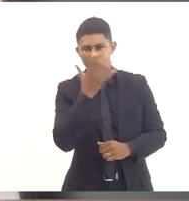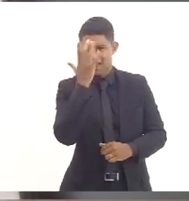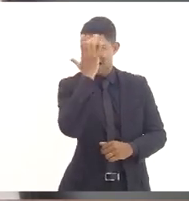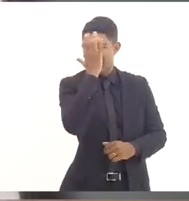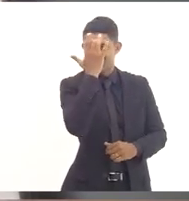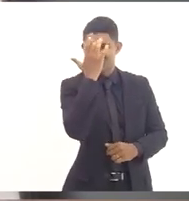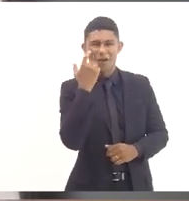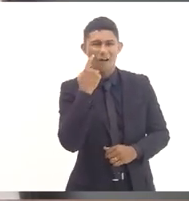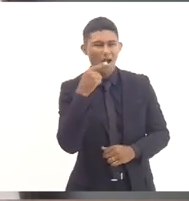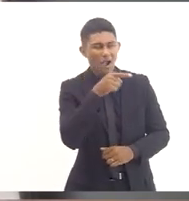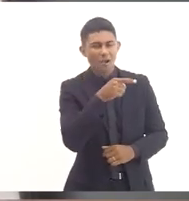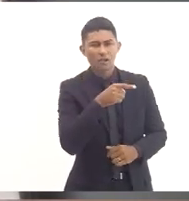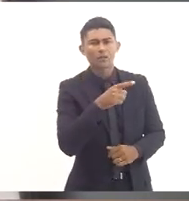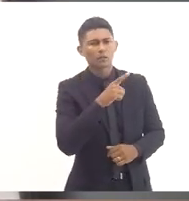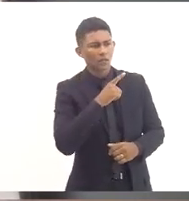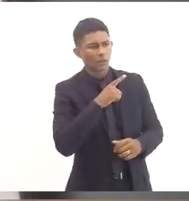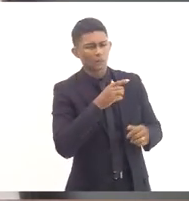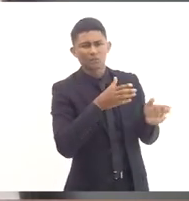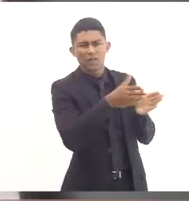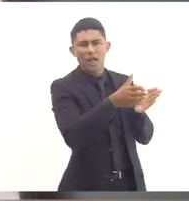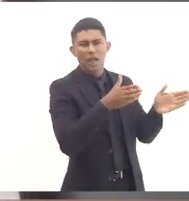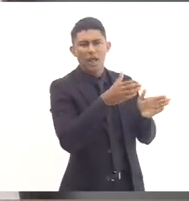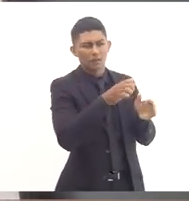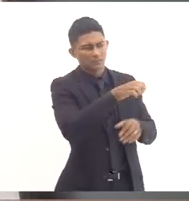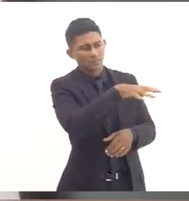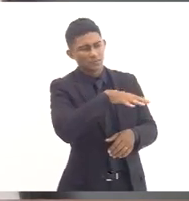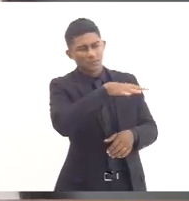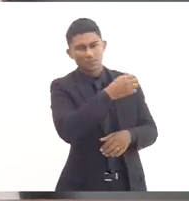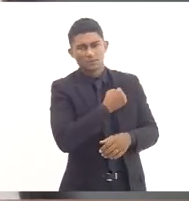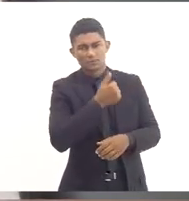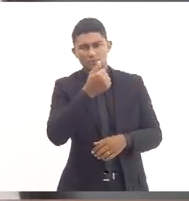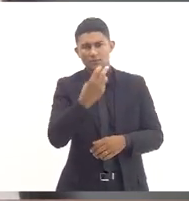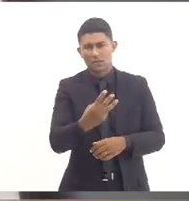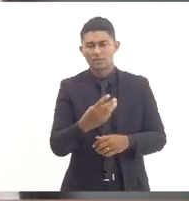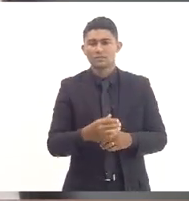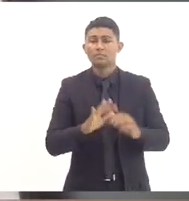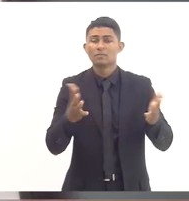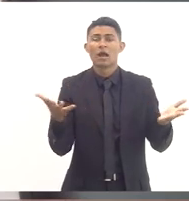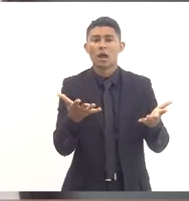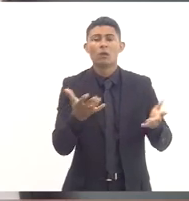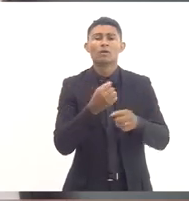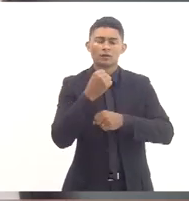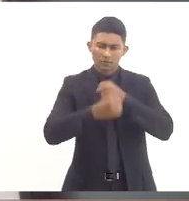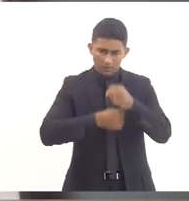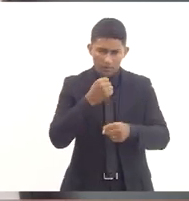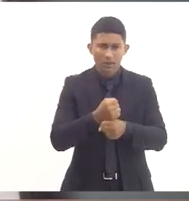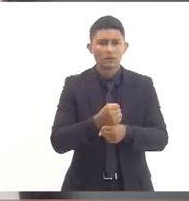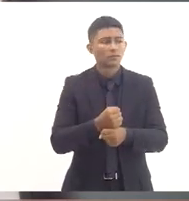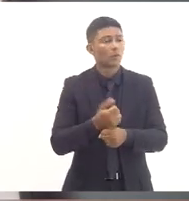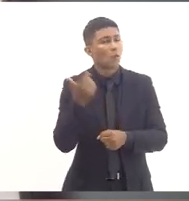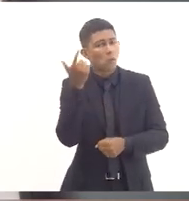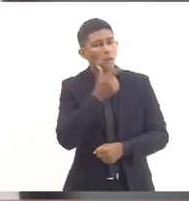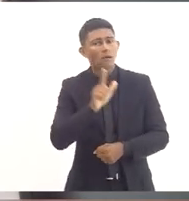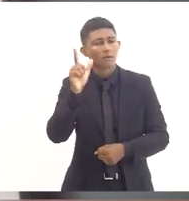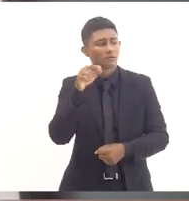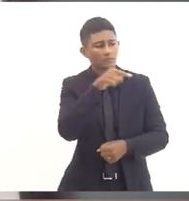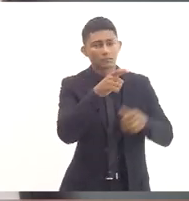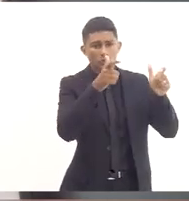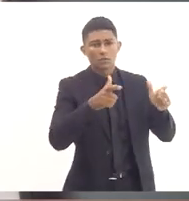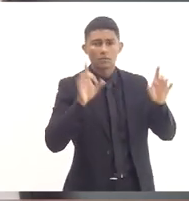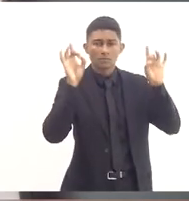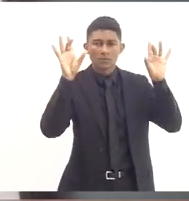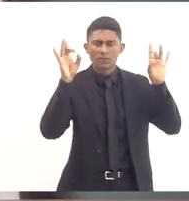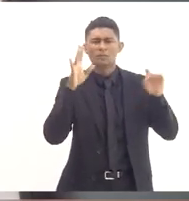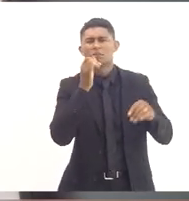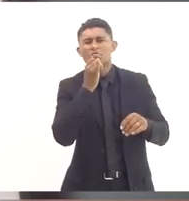que a Daniela é fez um trabalho belíssimo e conseguiu um camarote Zinho para eles ter um suporte lá e eu falo porque que ele tem que ficar no